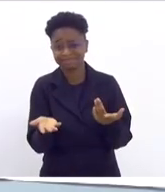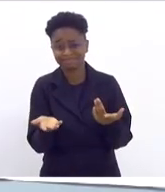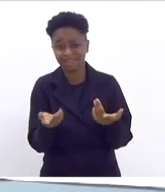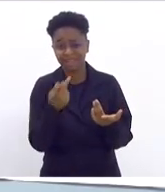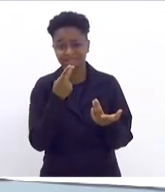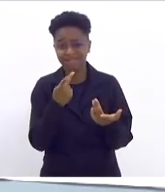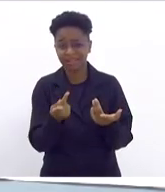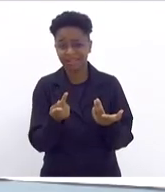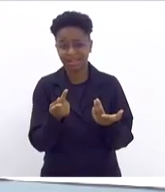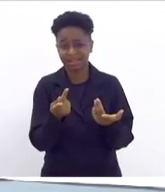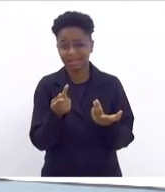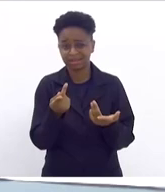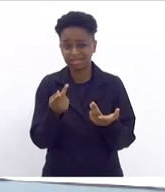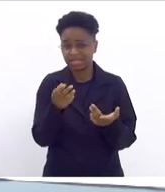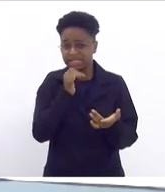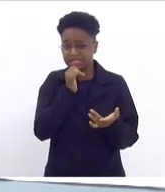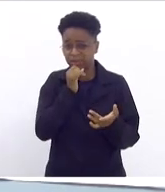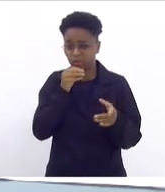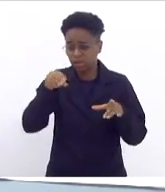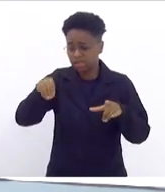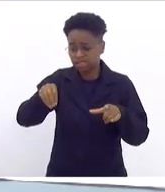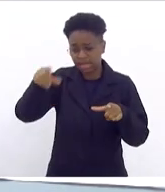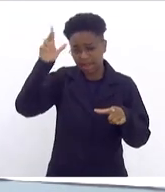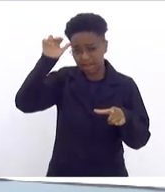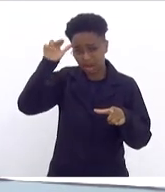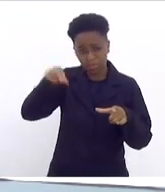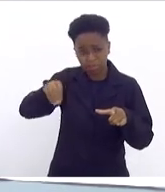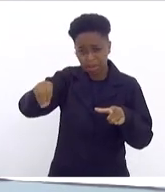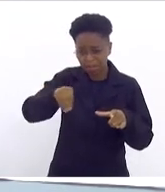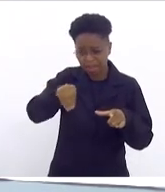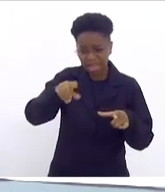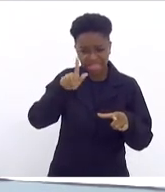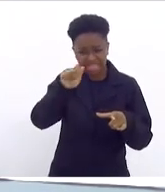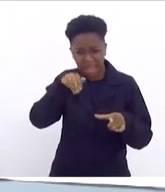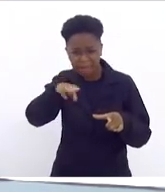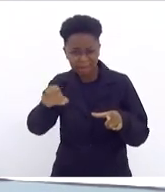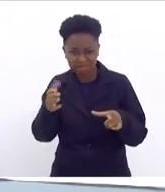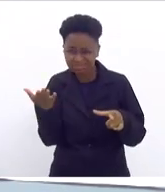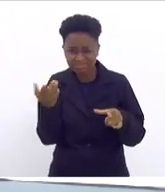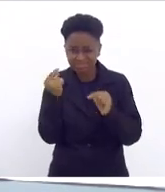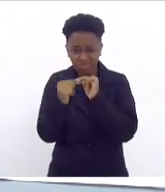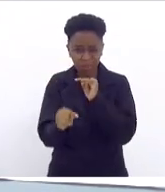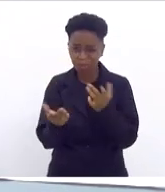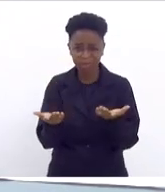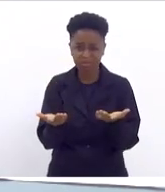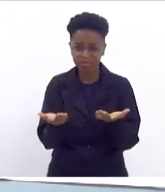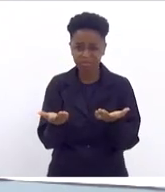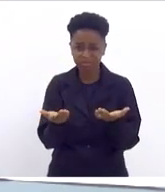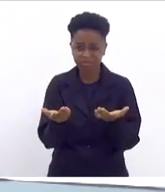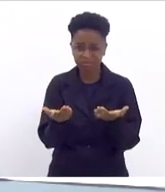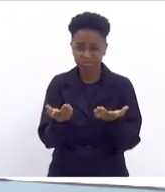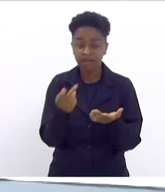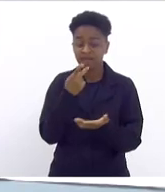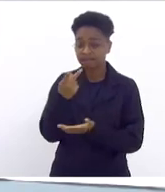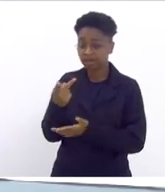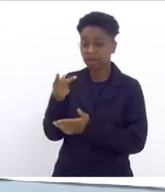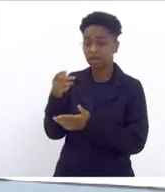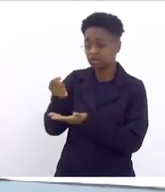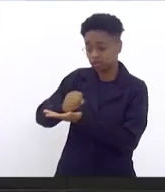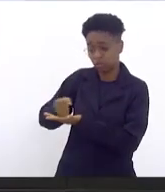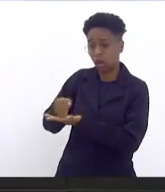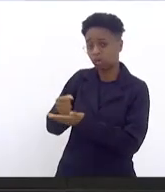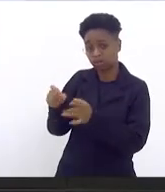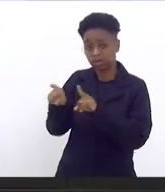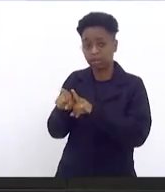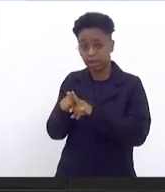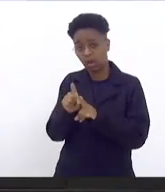chamar de jogo de xadrez, de jogo de dama, de game, também não está certo. Ele fala de jogos eletrônicos, mas também